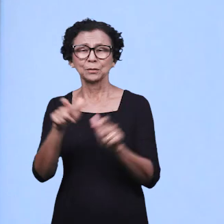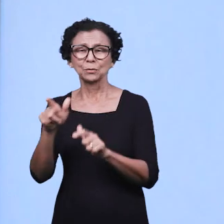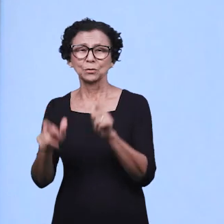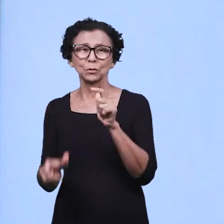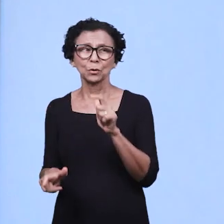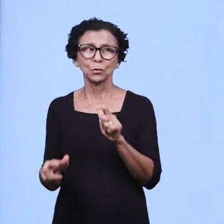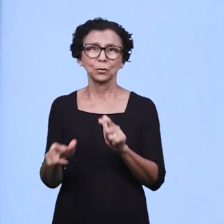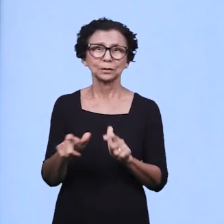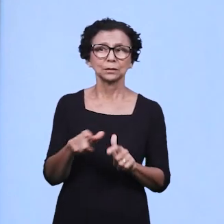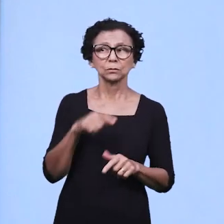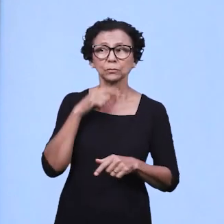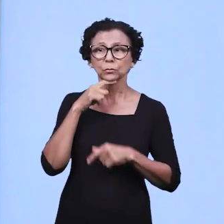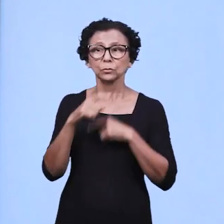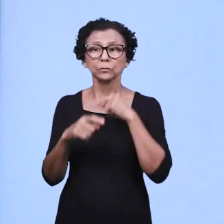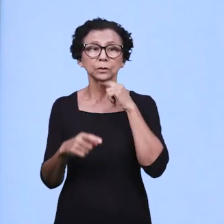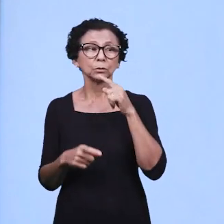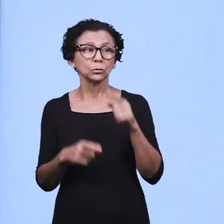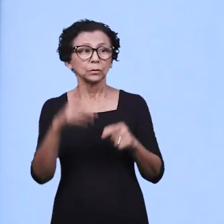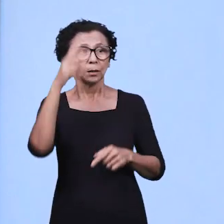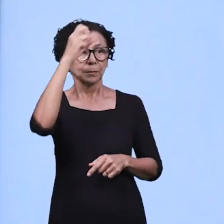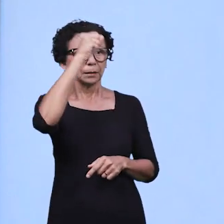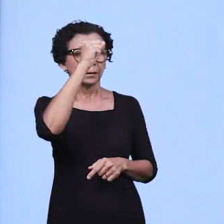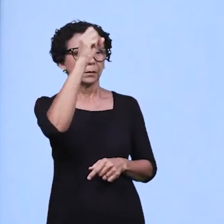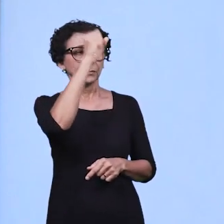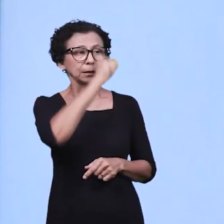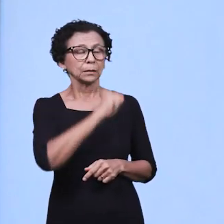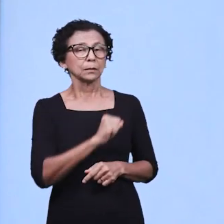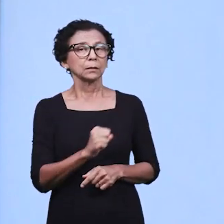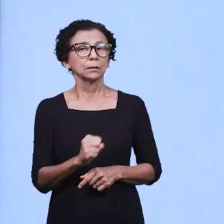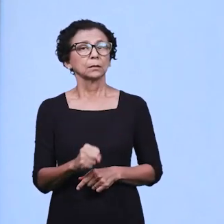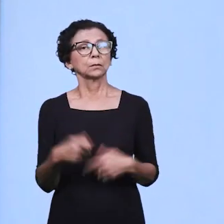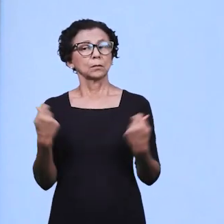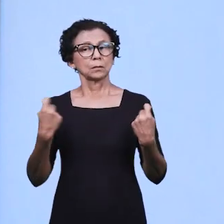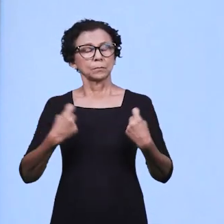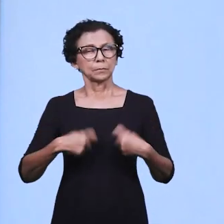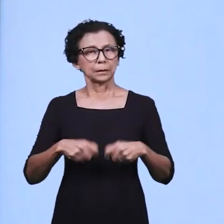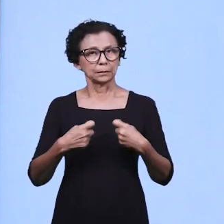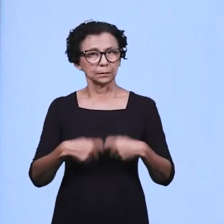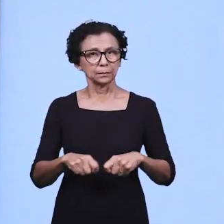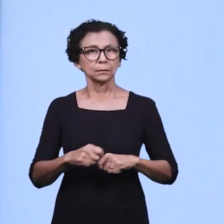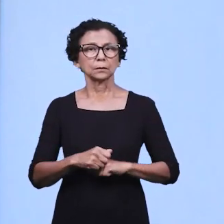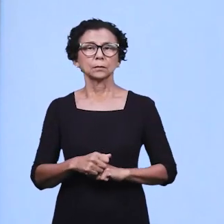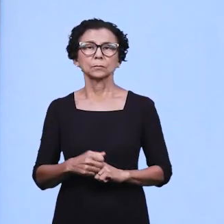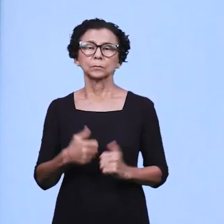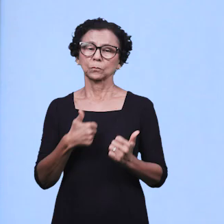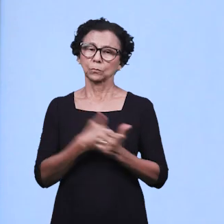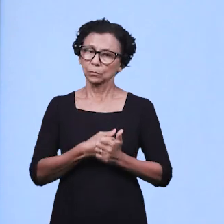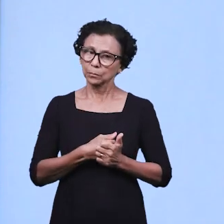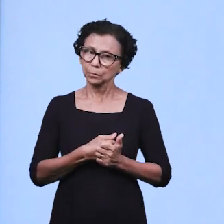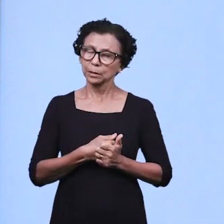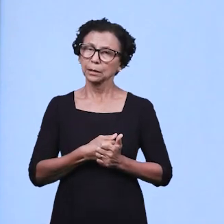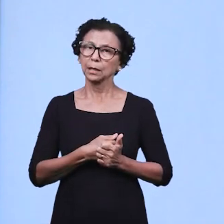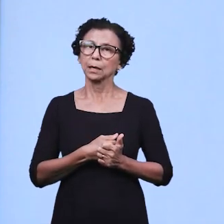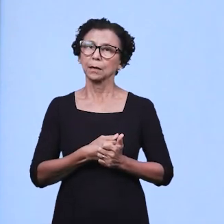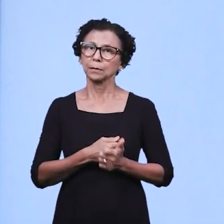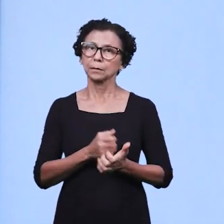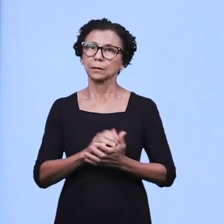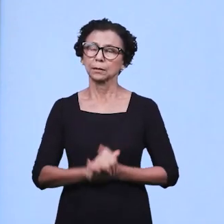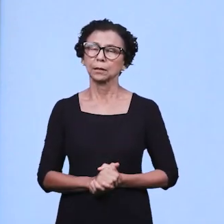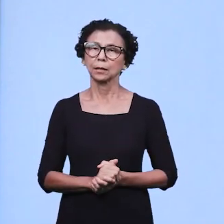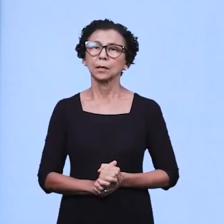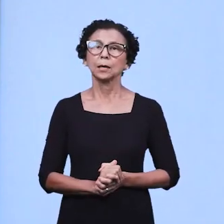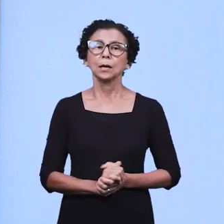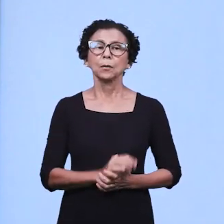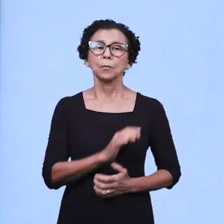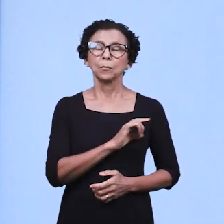criando dúvidas, vão aprendendo coisas e nós precisamos, né, trabalhar nessa situação para que eles não aprendam coisas que